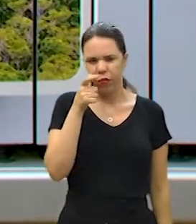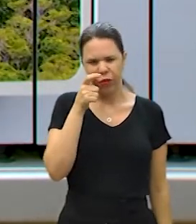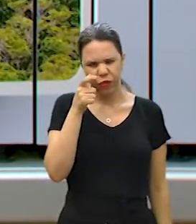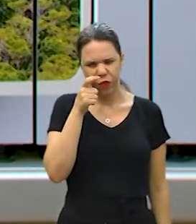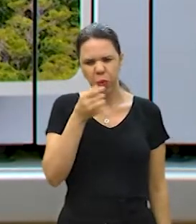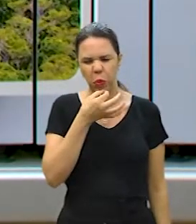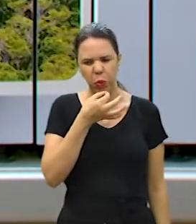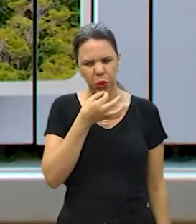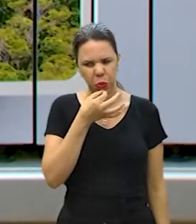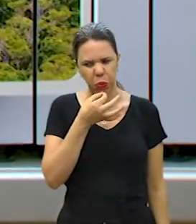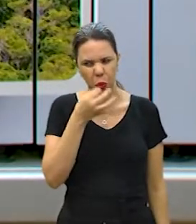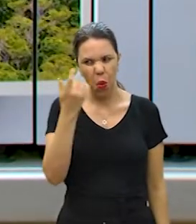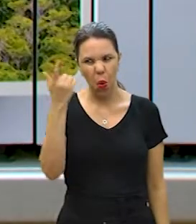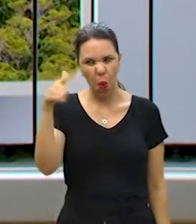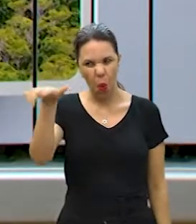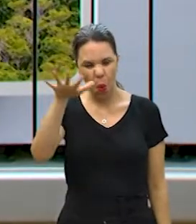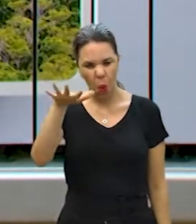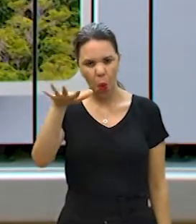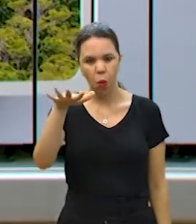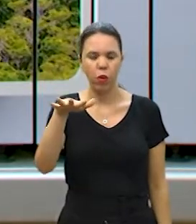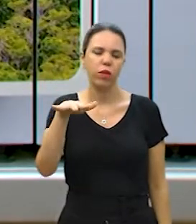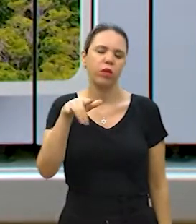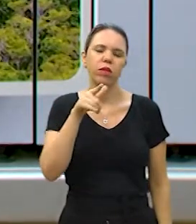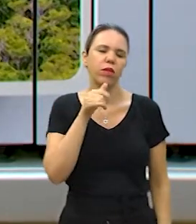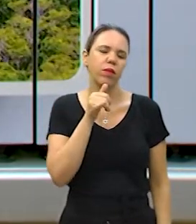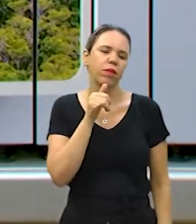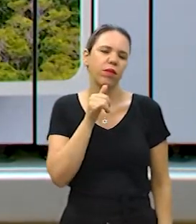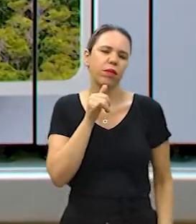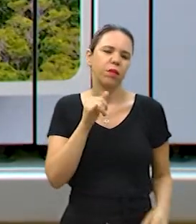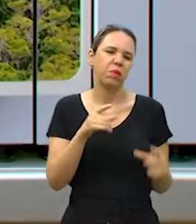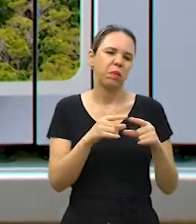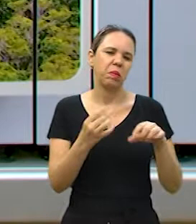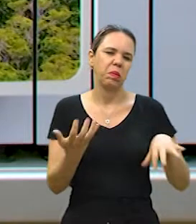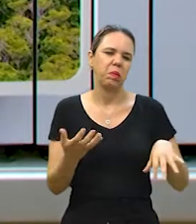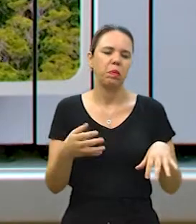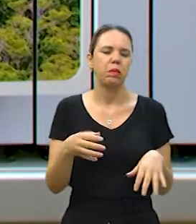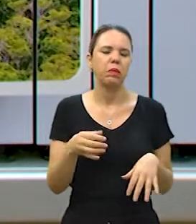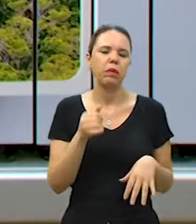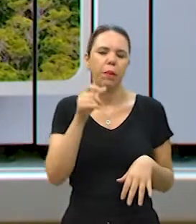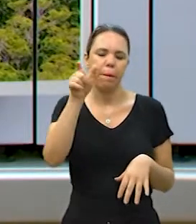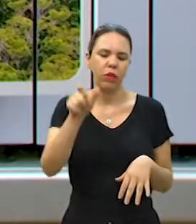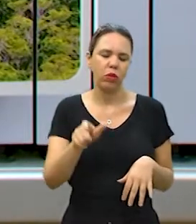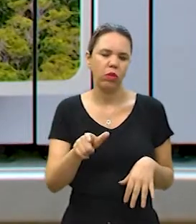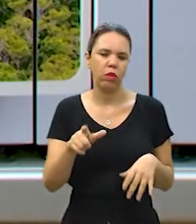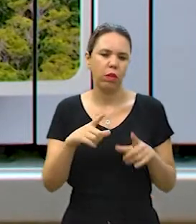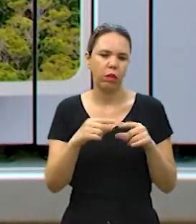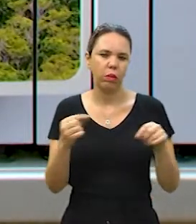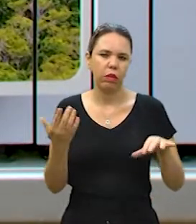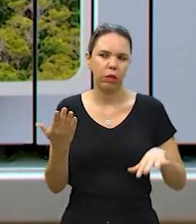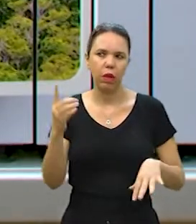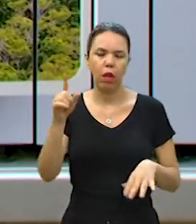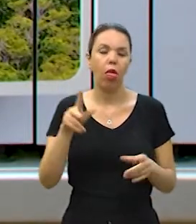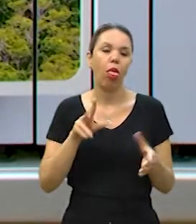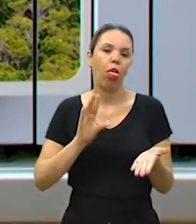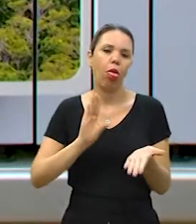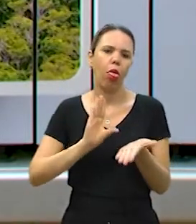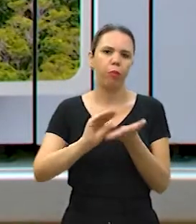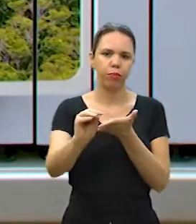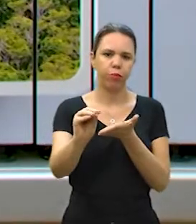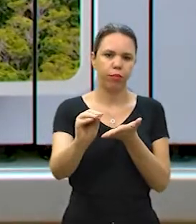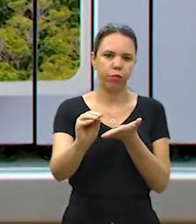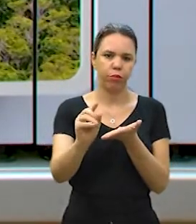ouvimos posições que vêm de outros entes, no caso de Brasília, vem acompanhado de corte